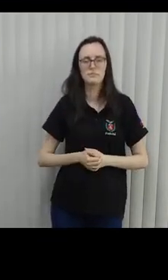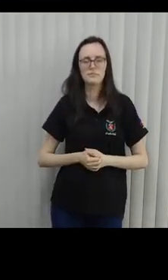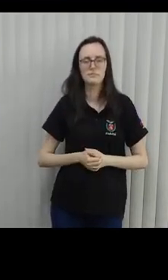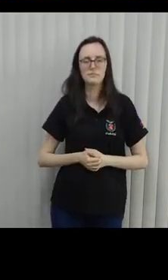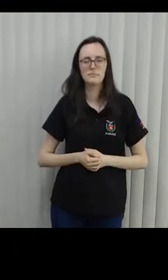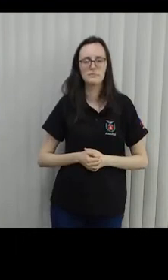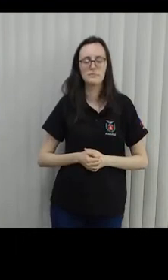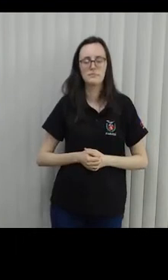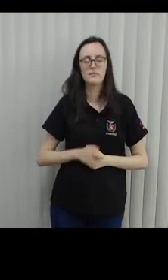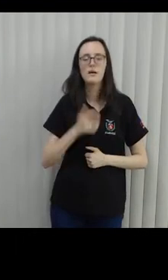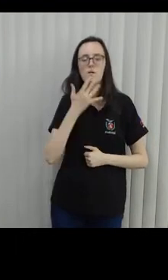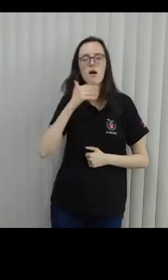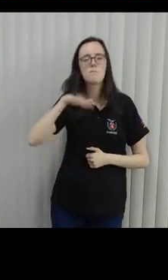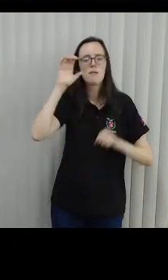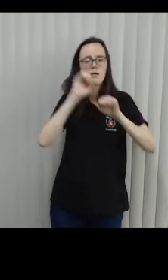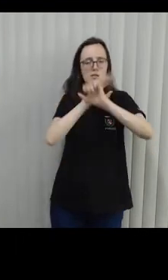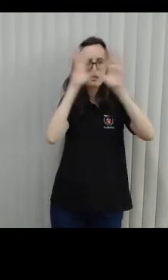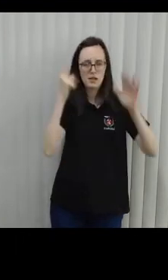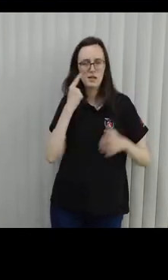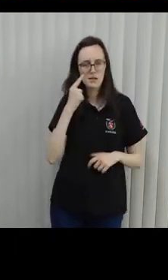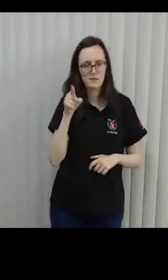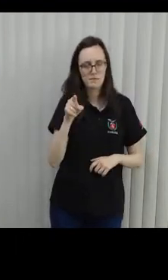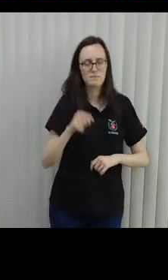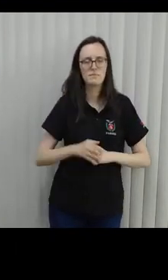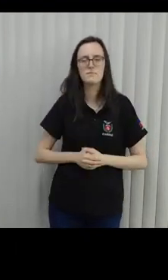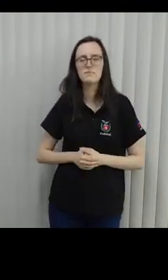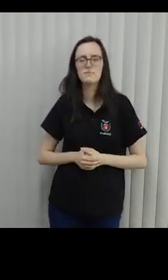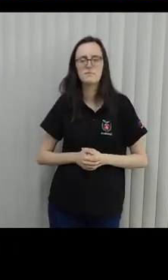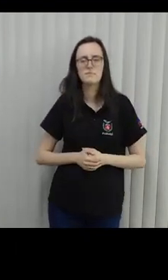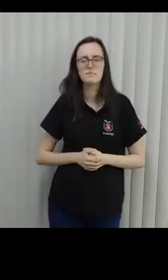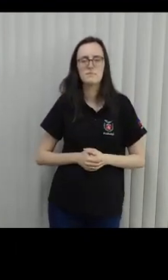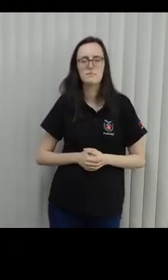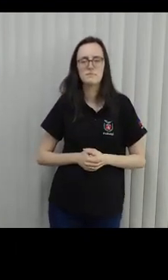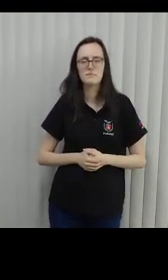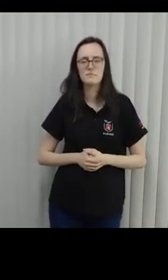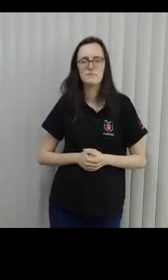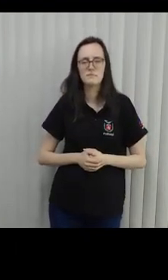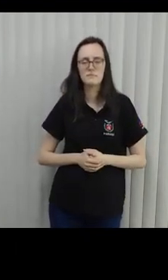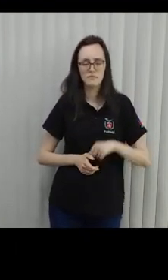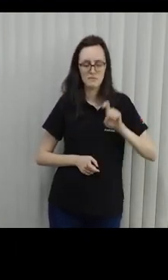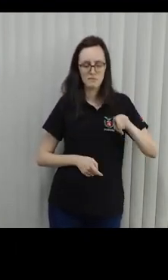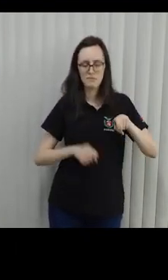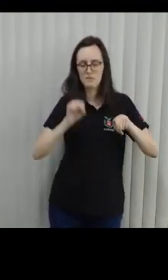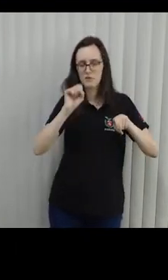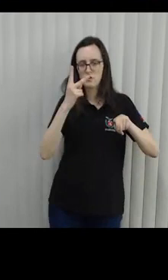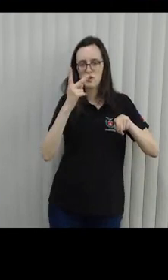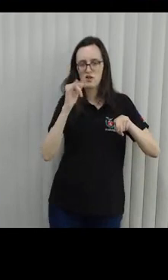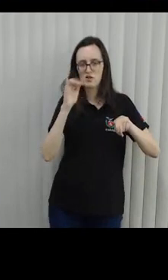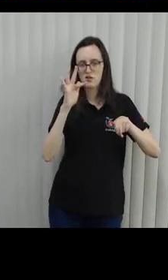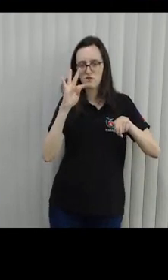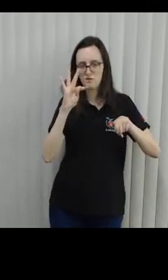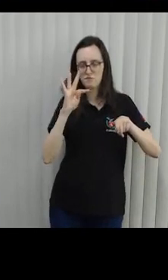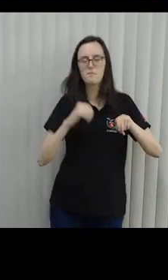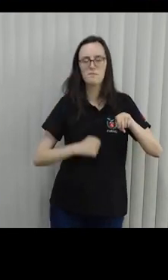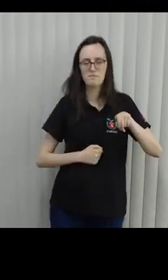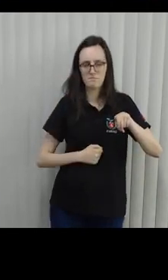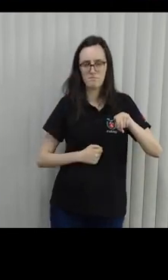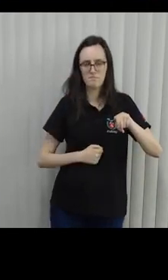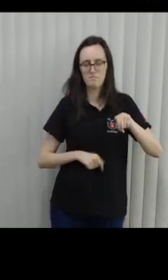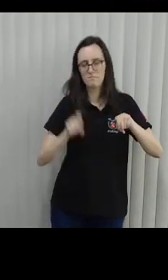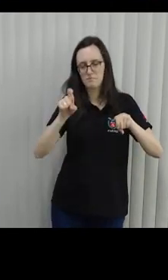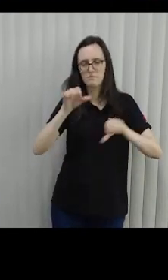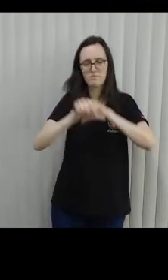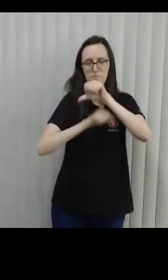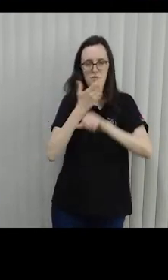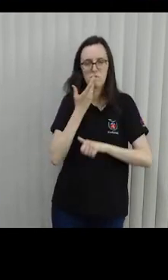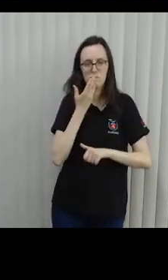mais clarinha, deixar assim. Beleza. Vou segurar o Shift e vou arrastar essa linha toda para lá.